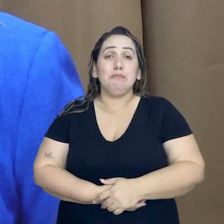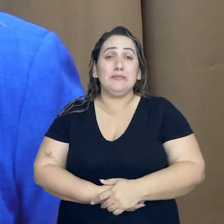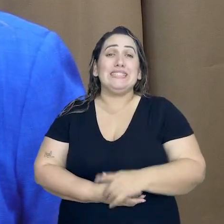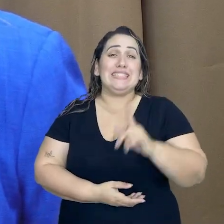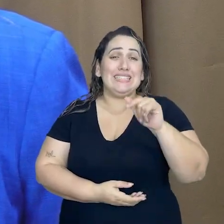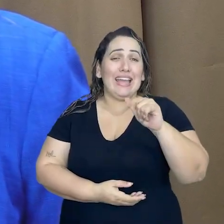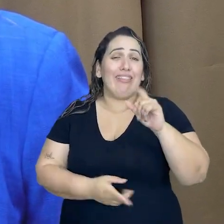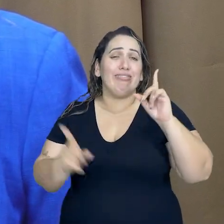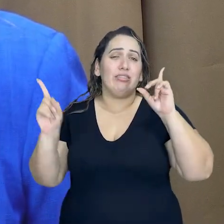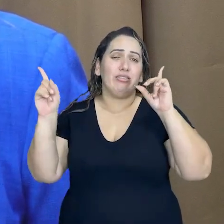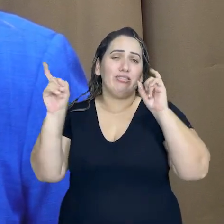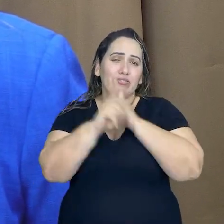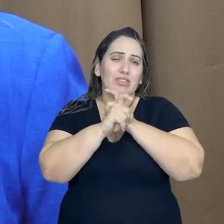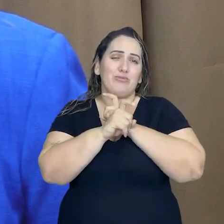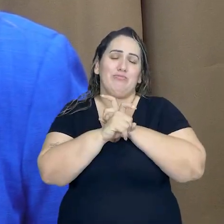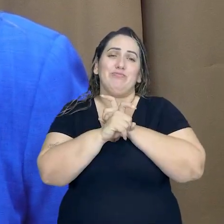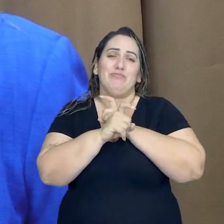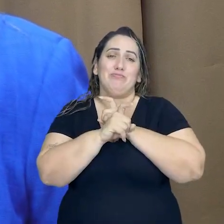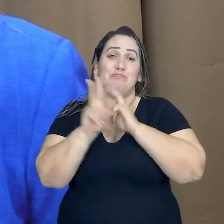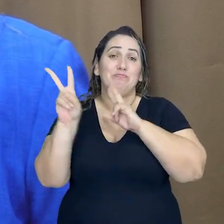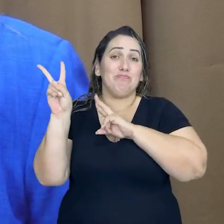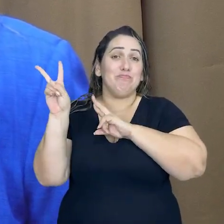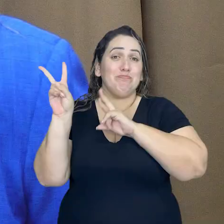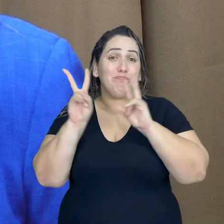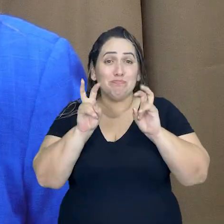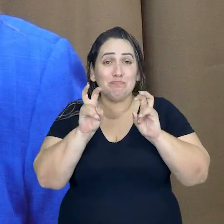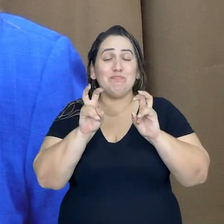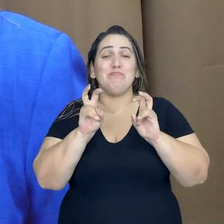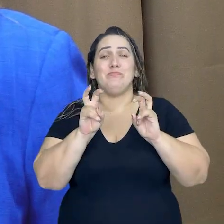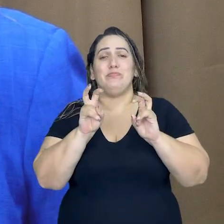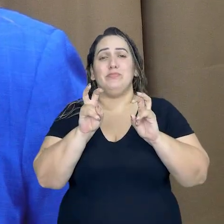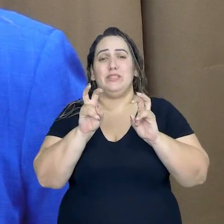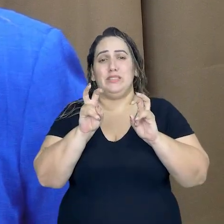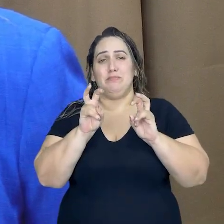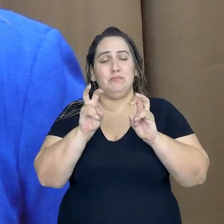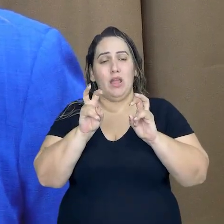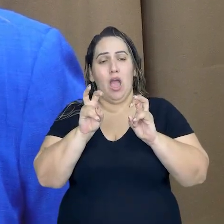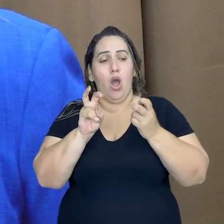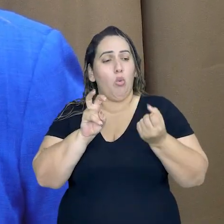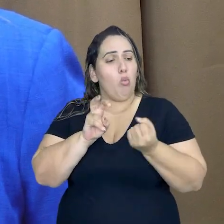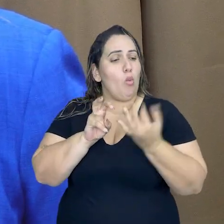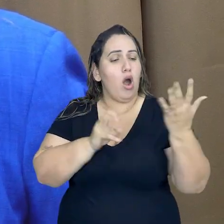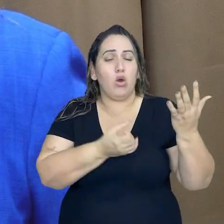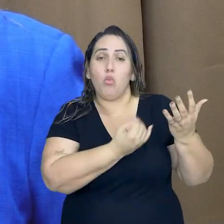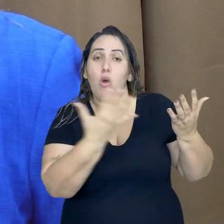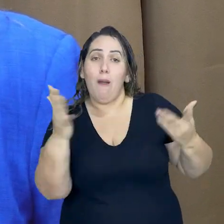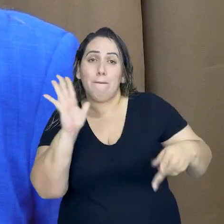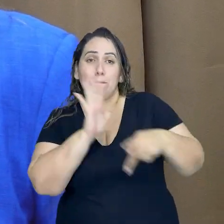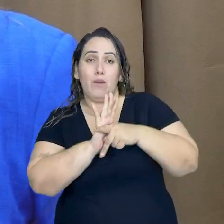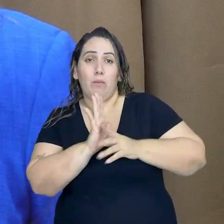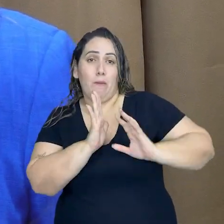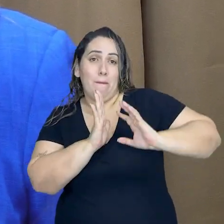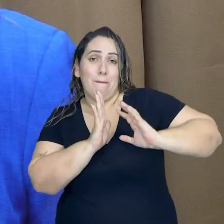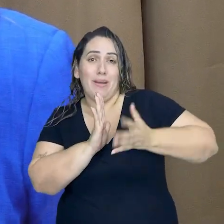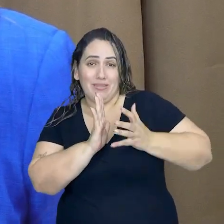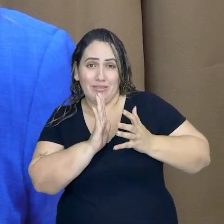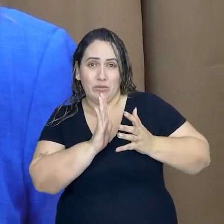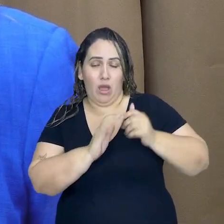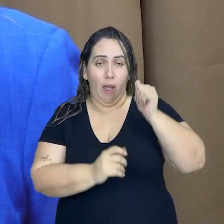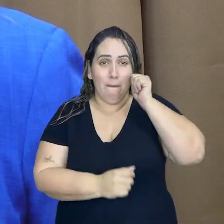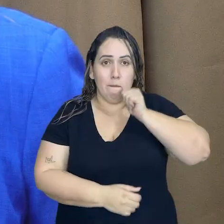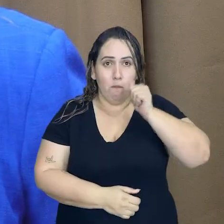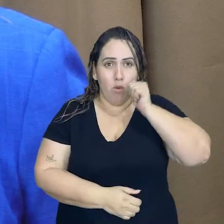muito importante. É como eu te falei, pessoas que são, assim, que têm um conhecimento muito